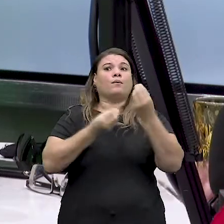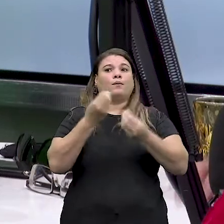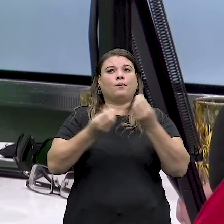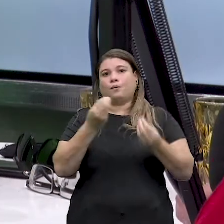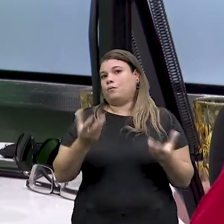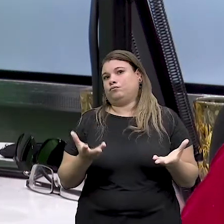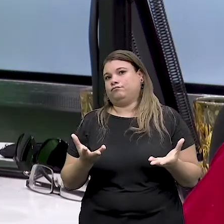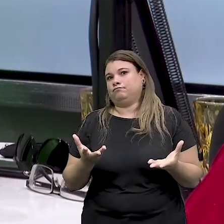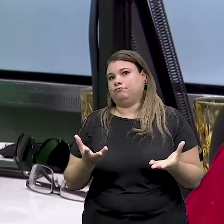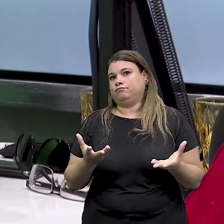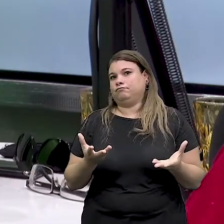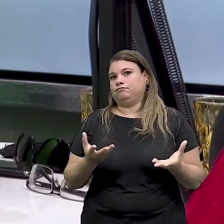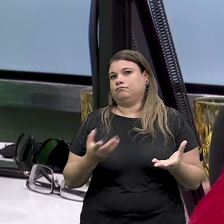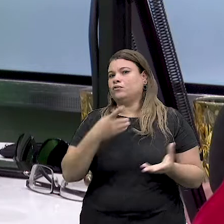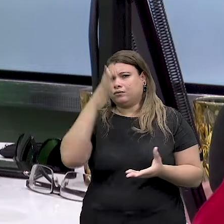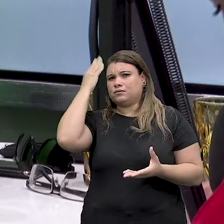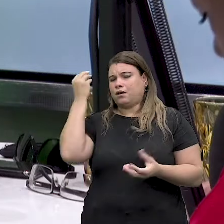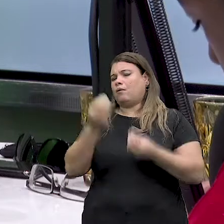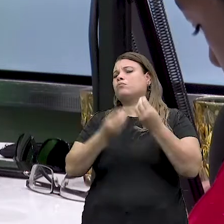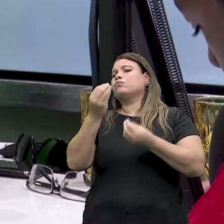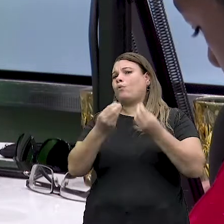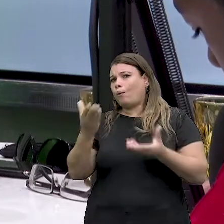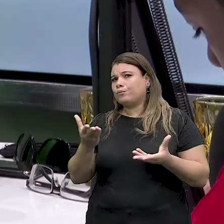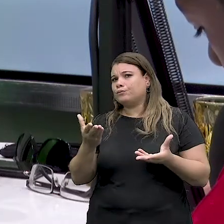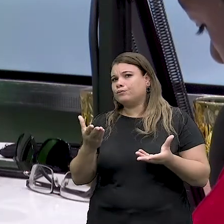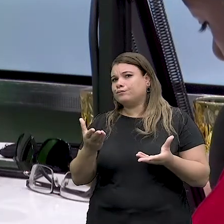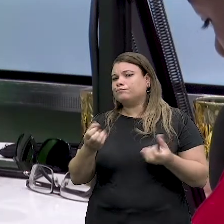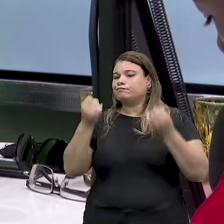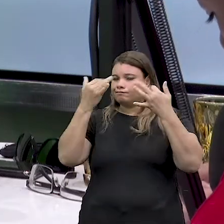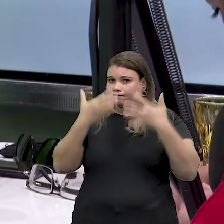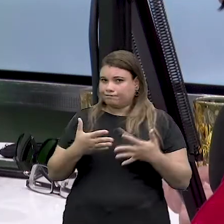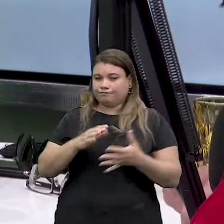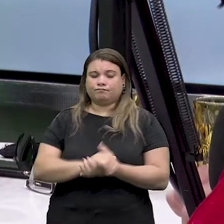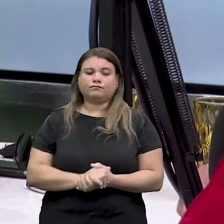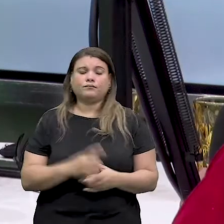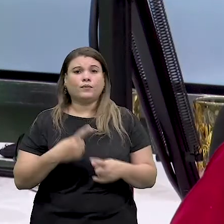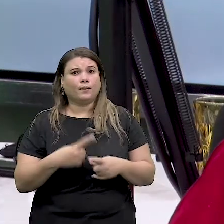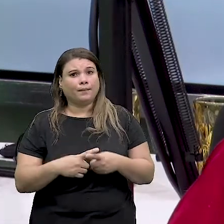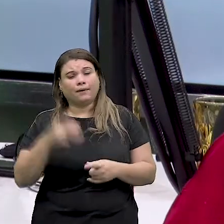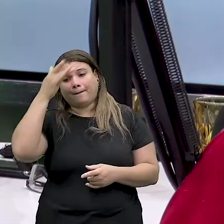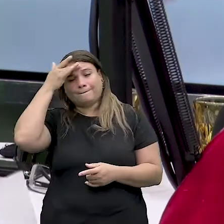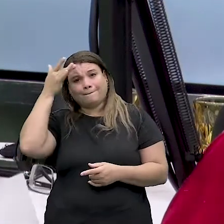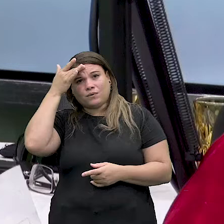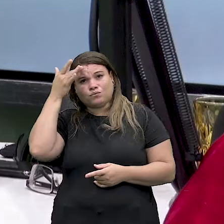Como é que ele fazia para vender? Né? Ele não sabia medir.